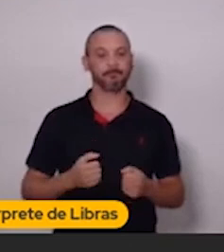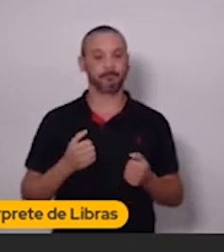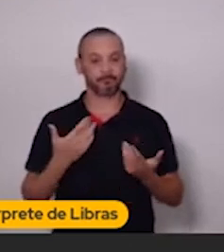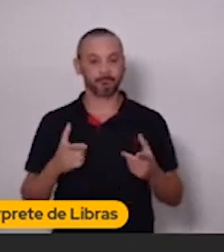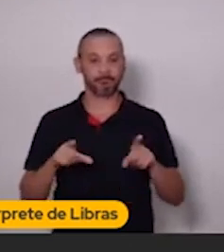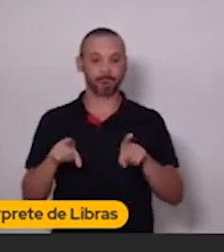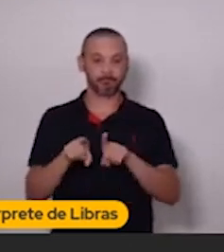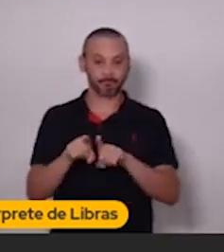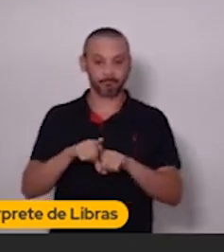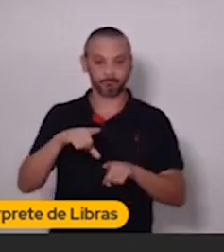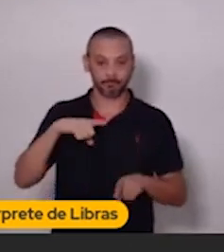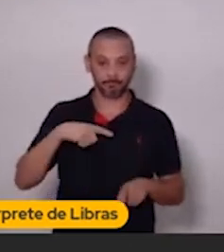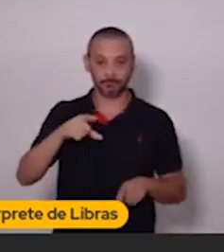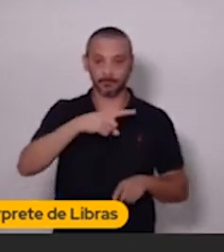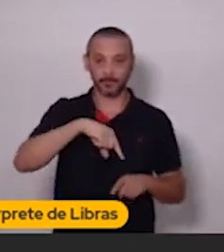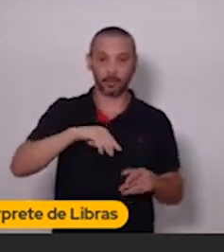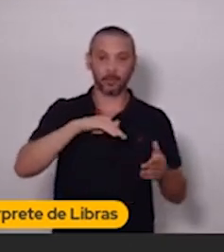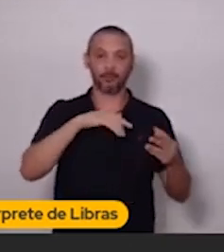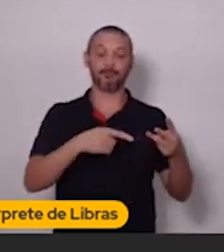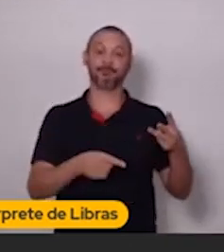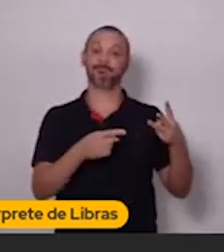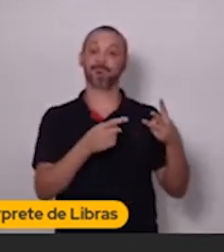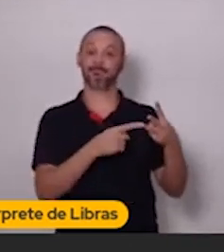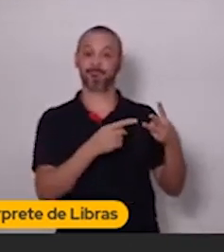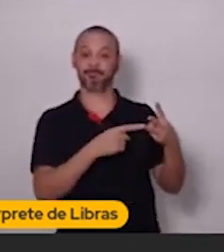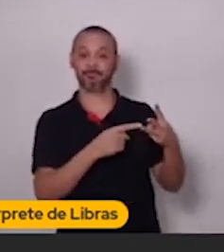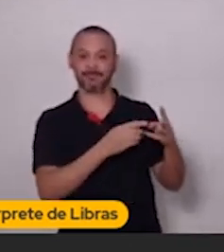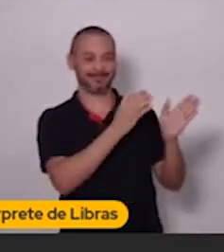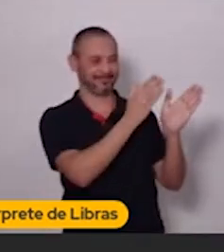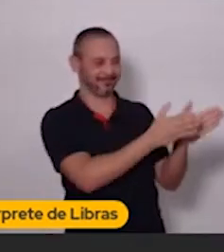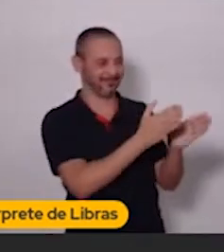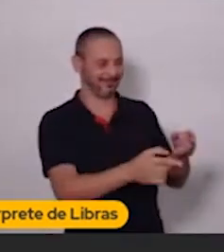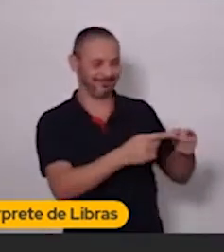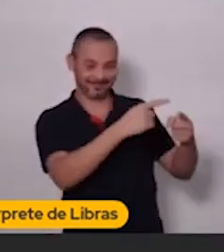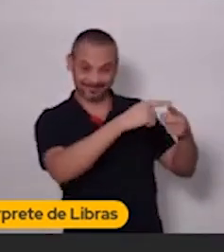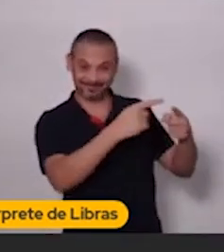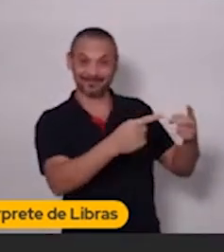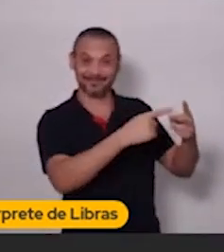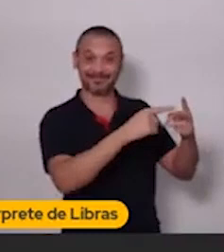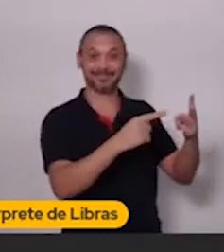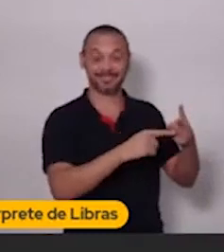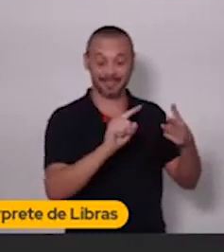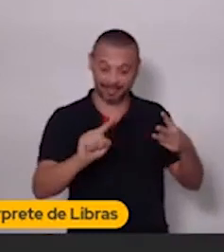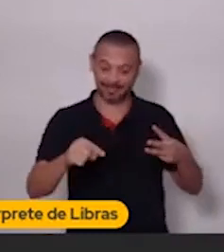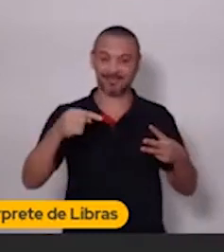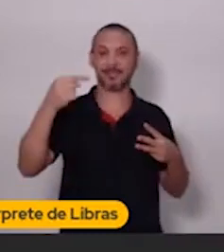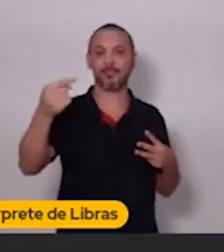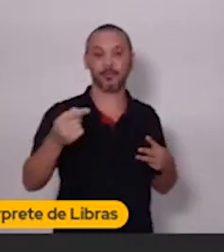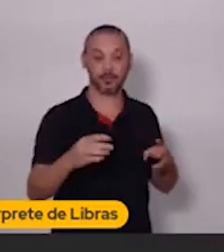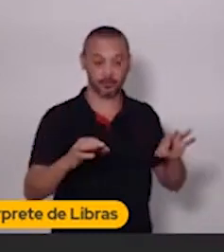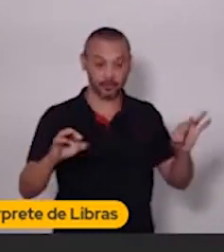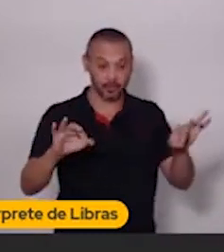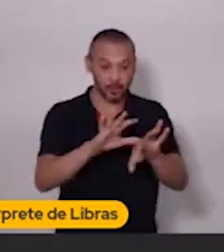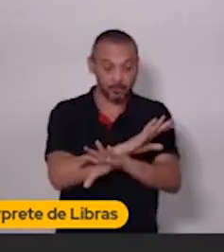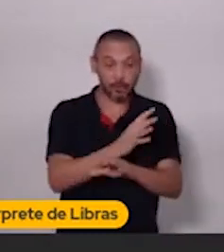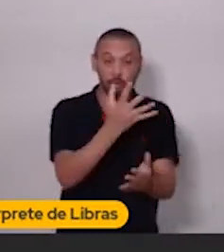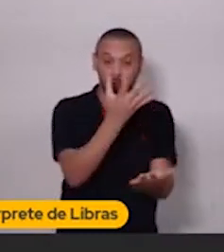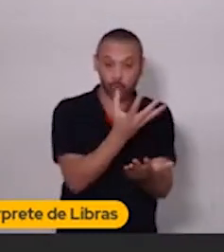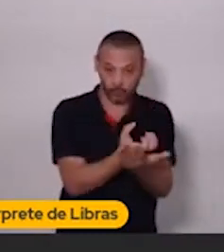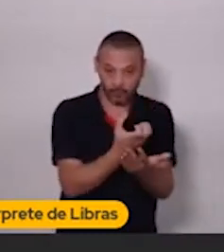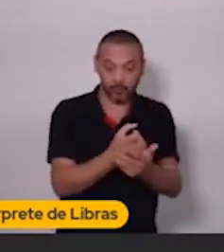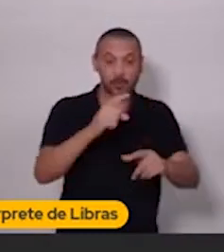edição, é a nossa última etapa do ciclo de produção, que é a pós. Então, depois de gravado, o